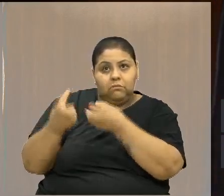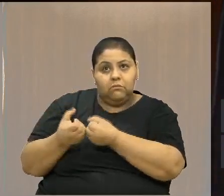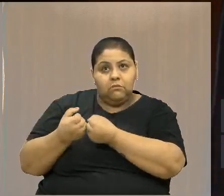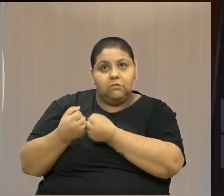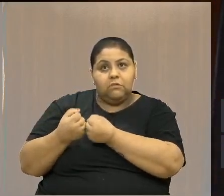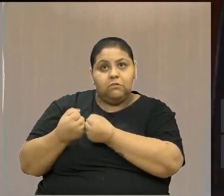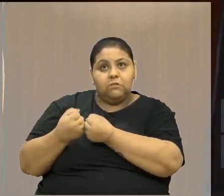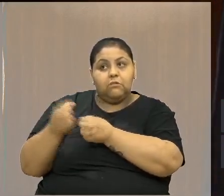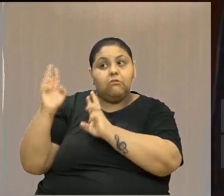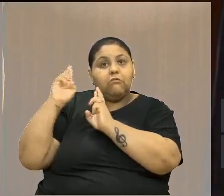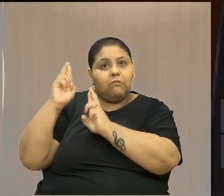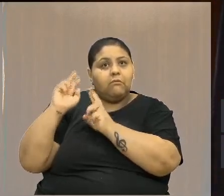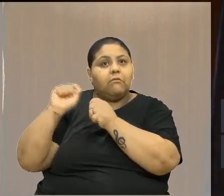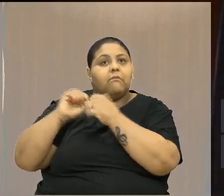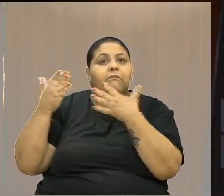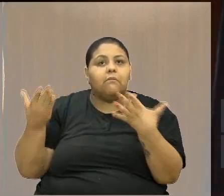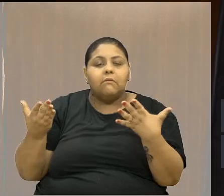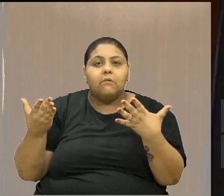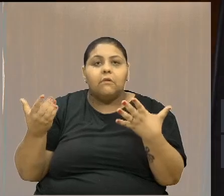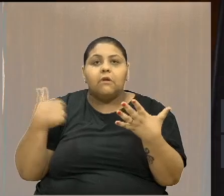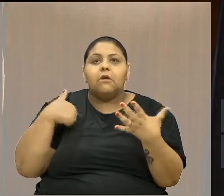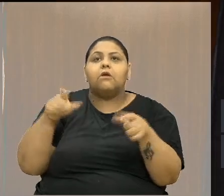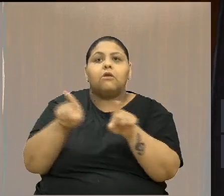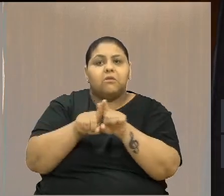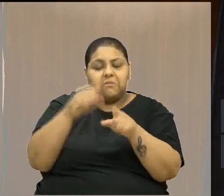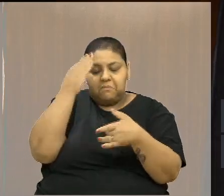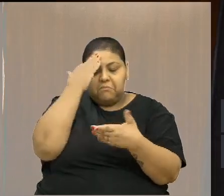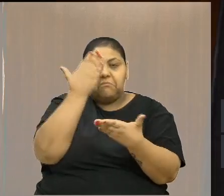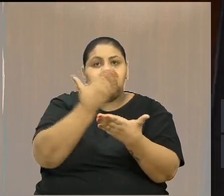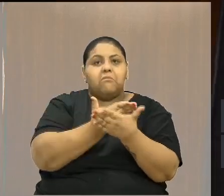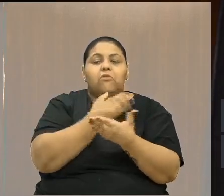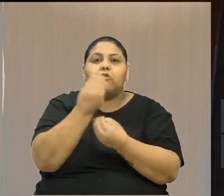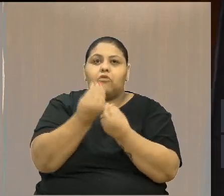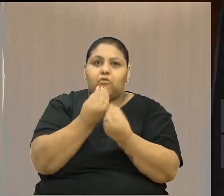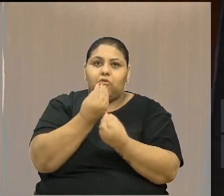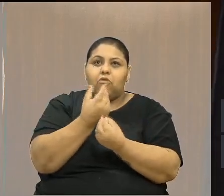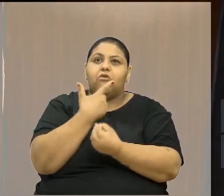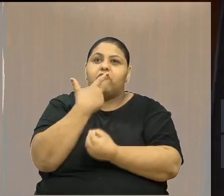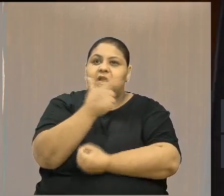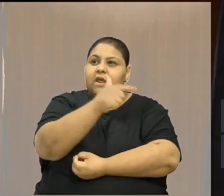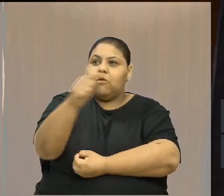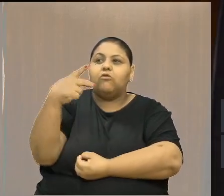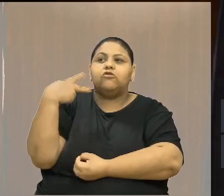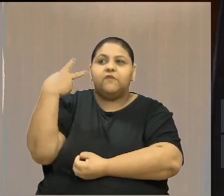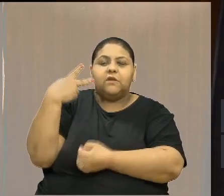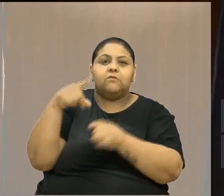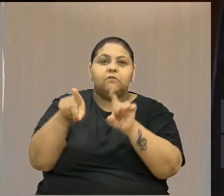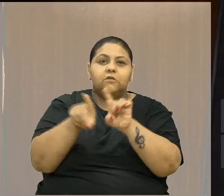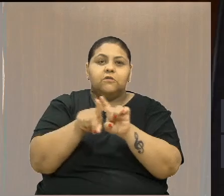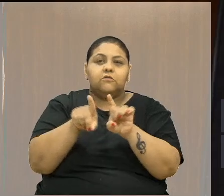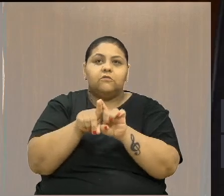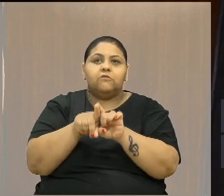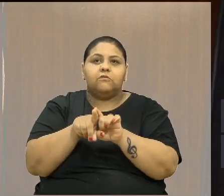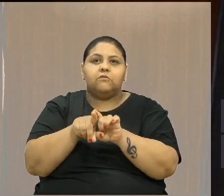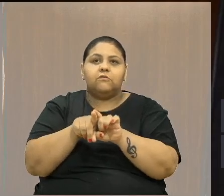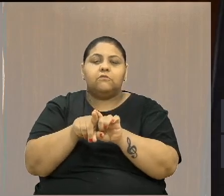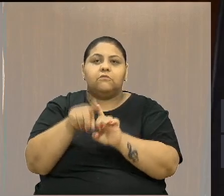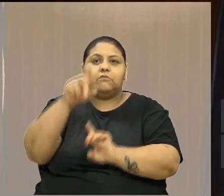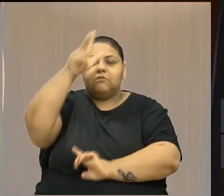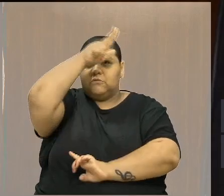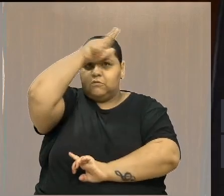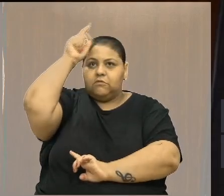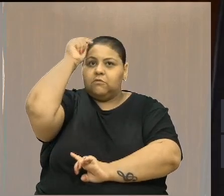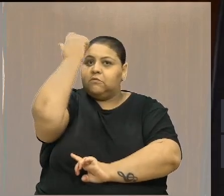uma expectativa que foi feita. E eu também acredito, comentei com vários vereadores aqui, que o